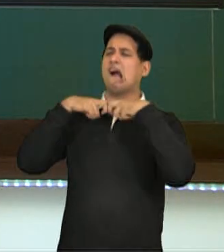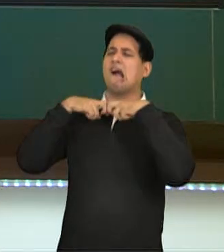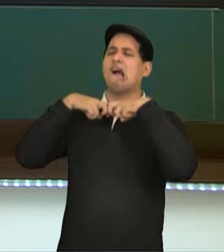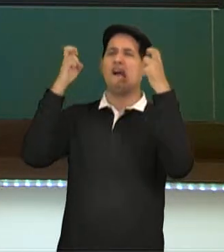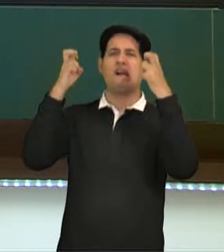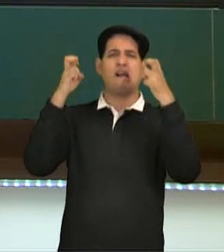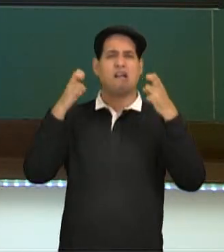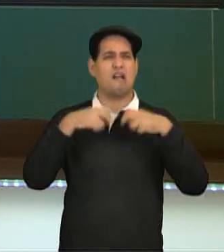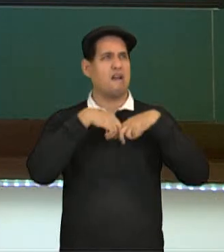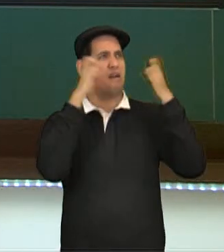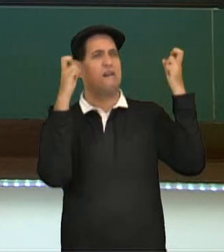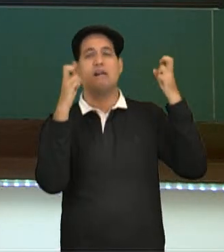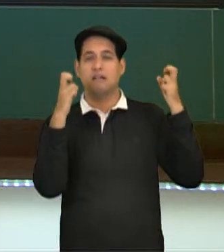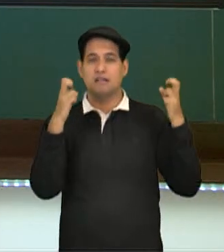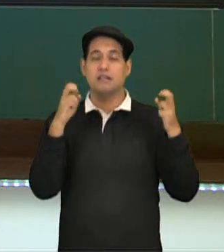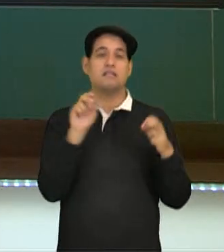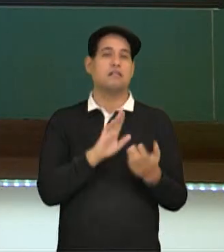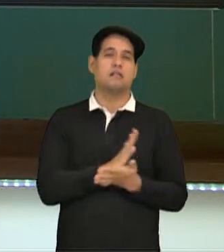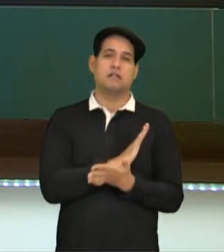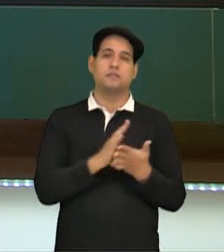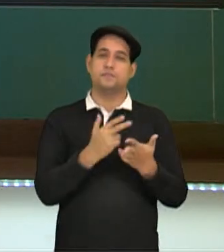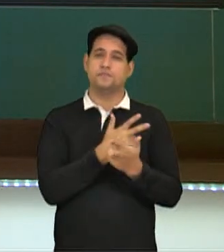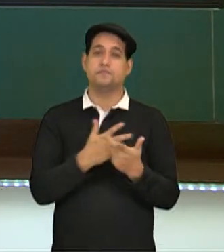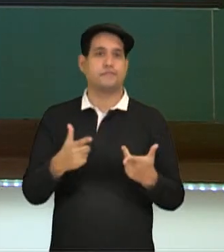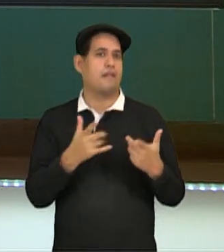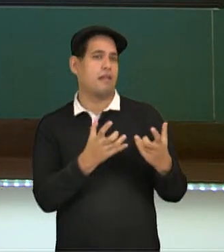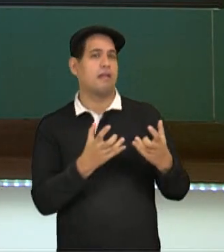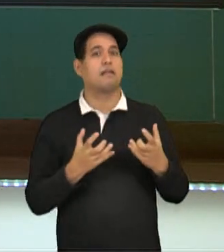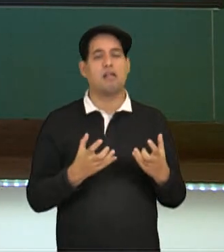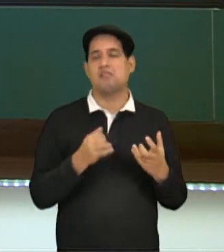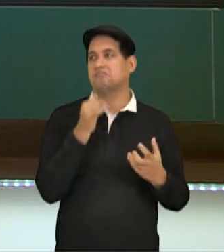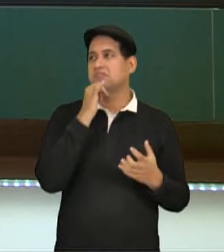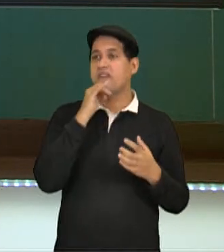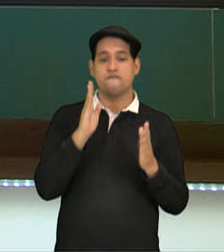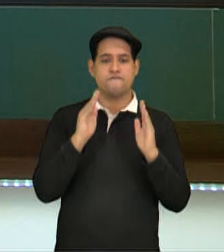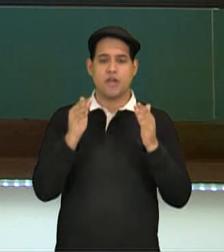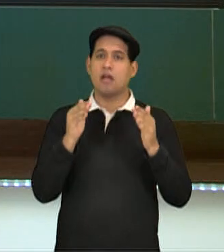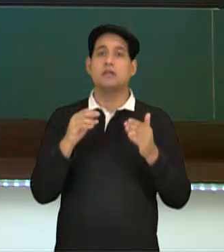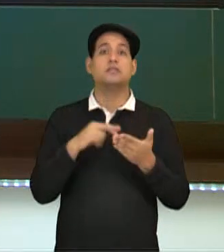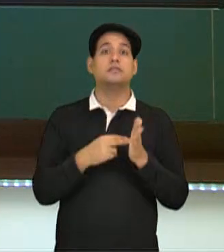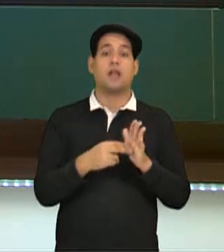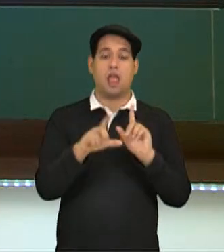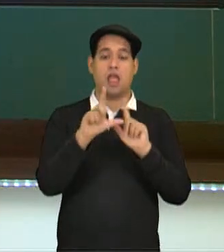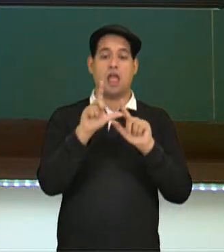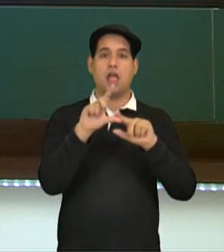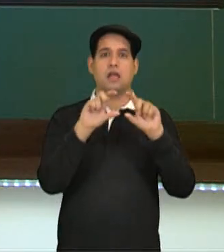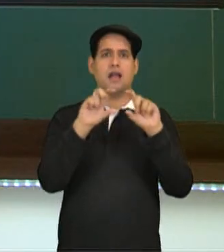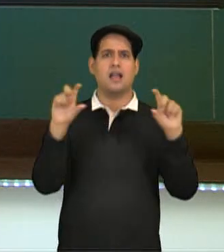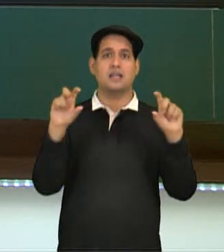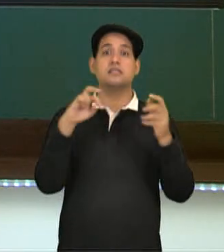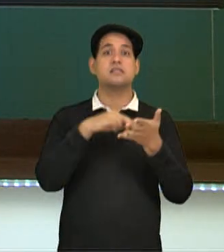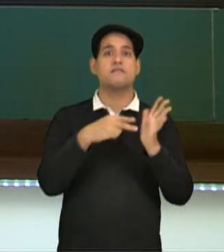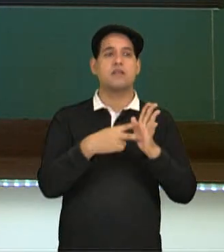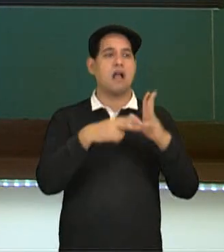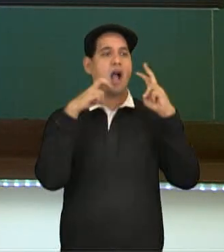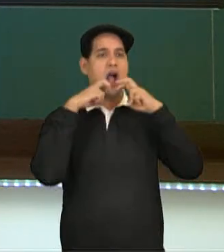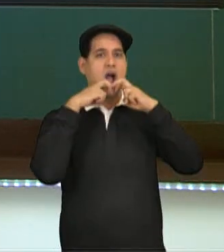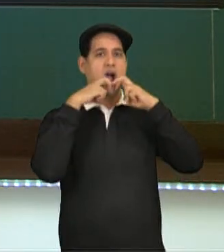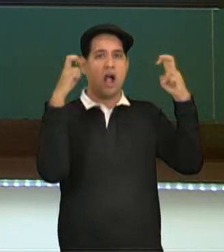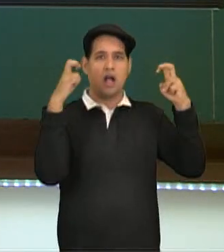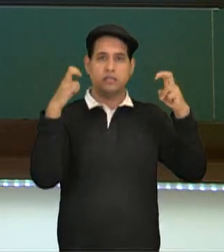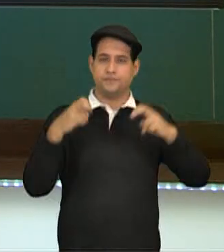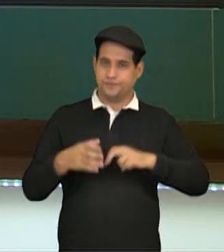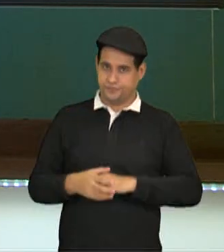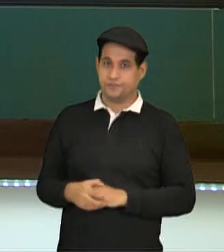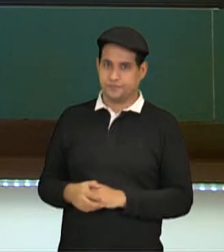chamando a atenção para alguma coisa que elas querem, né, enfatizar, elas colocam tudo em letra maiúscula, né? Então ficam as